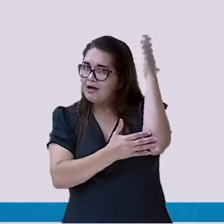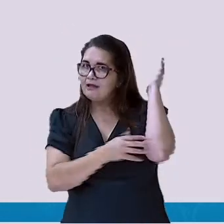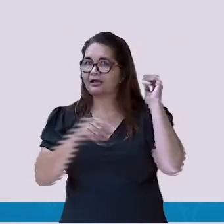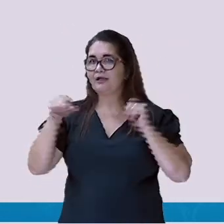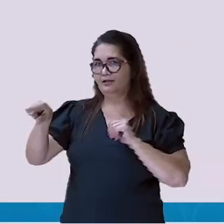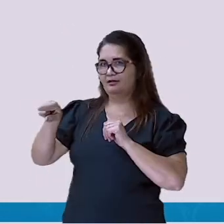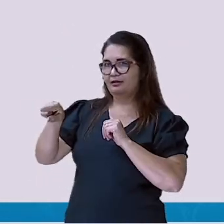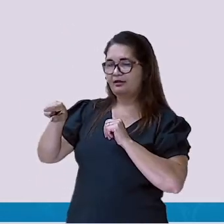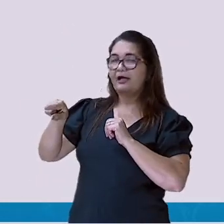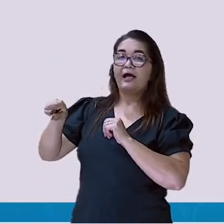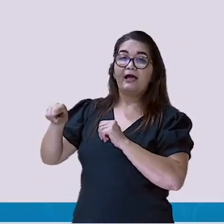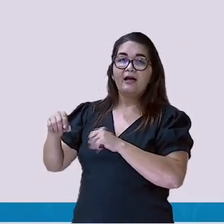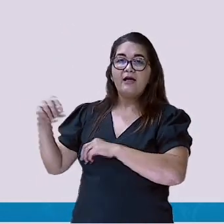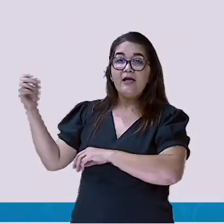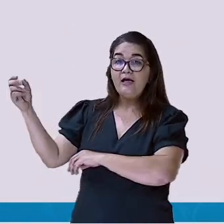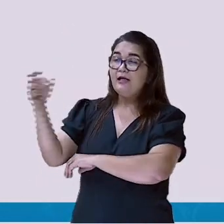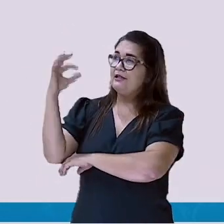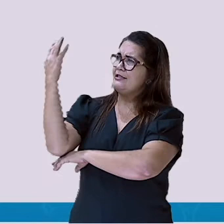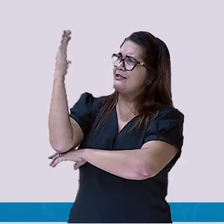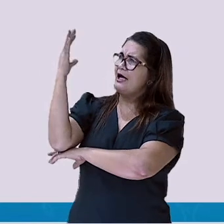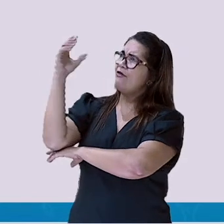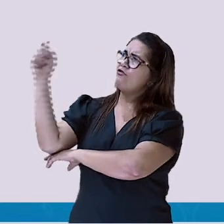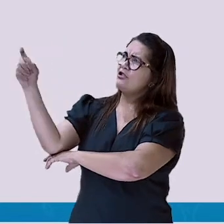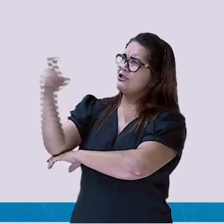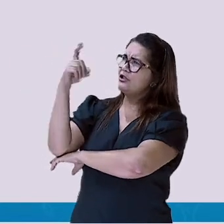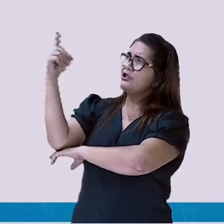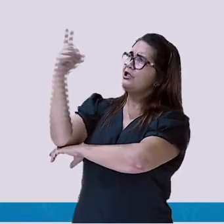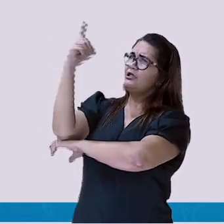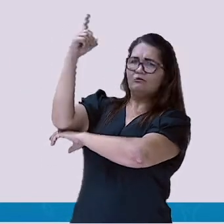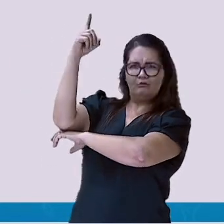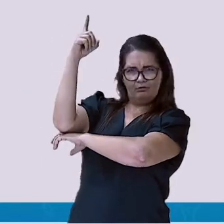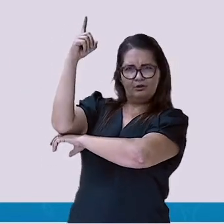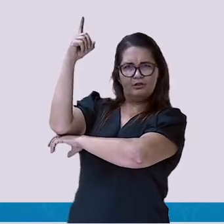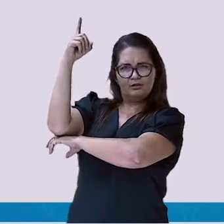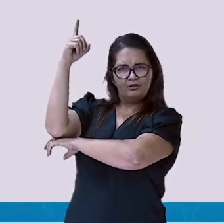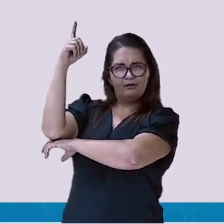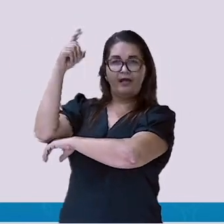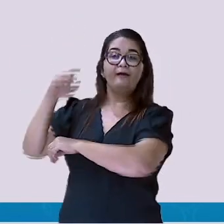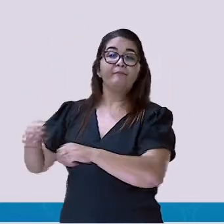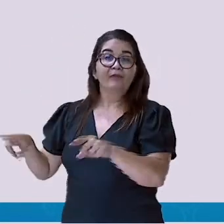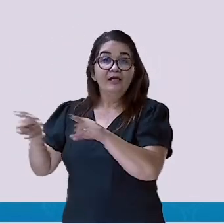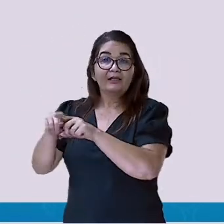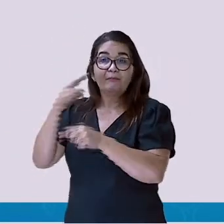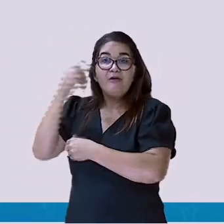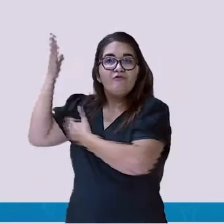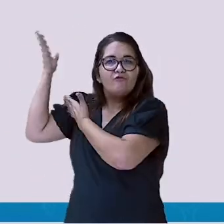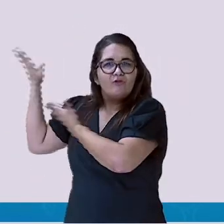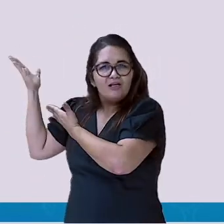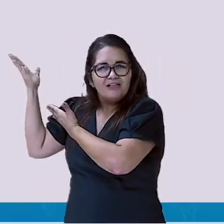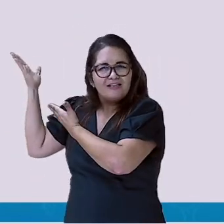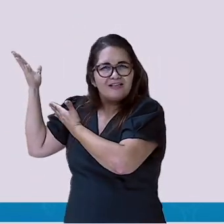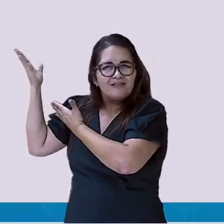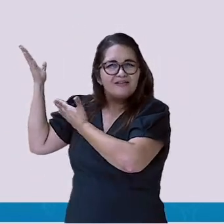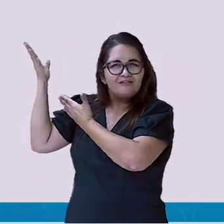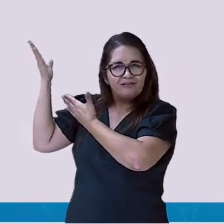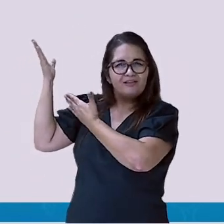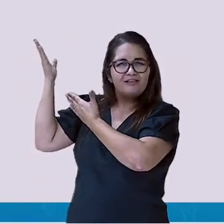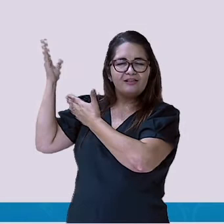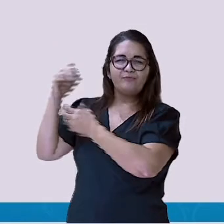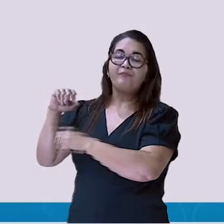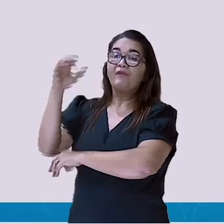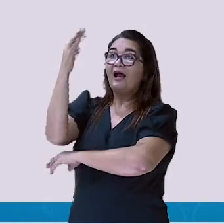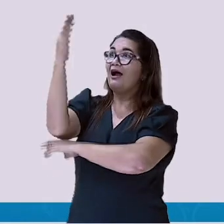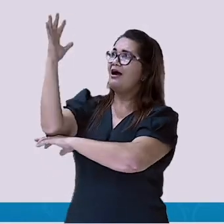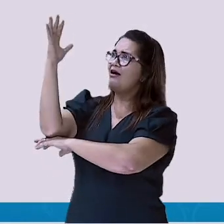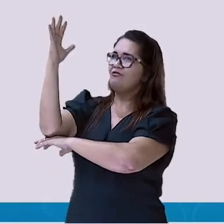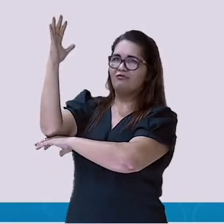porte e elas são esparsas. Esparsas, o que quer dizer esparsas? Elas não são tão fechadas,